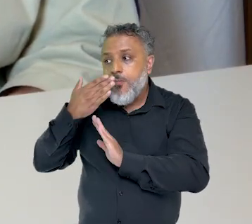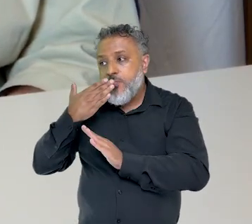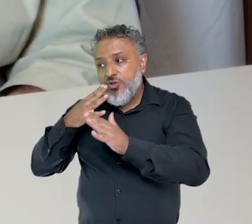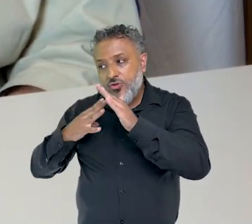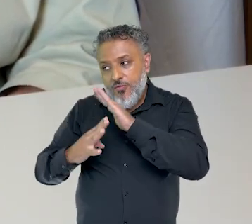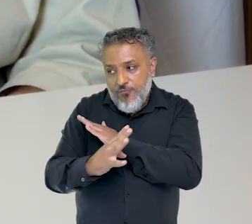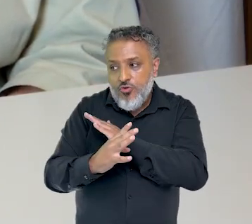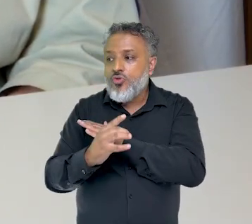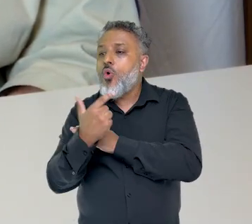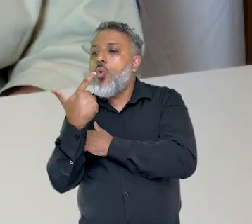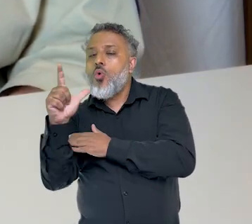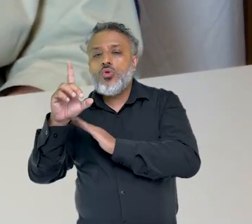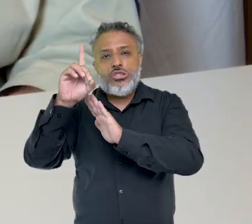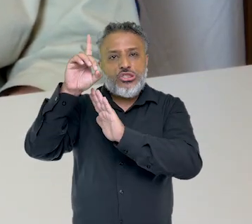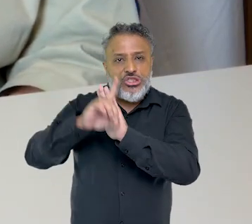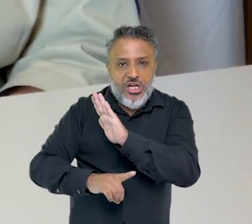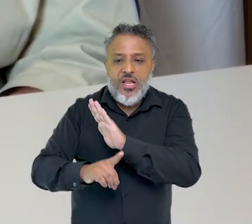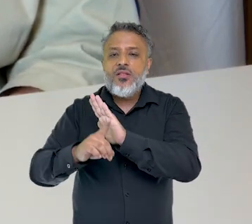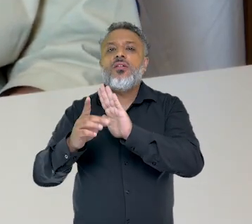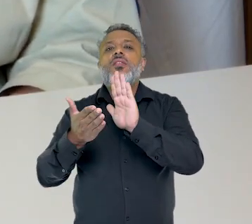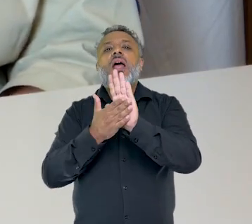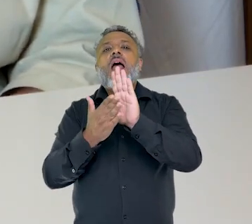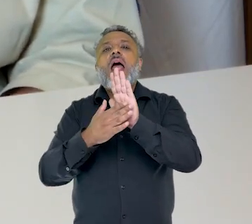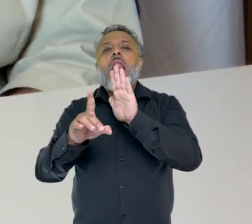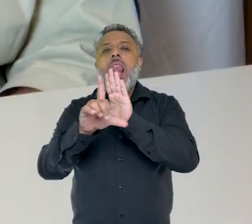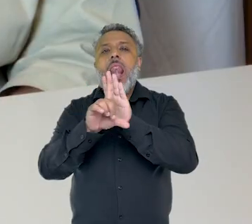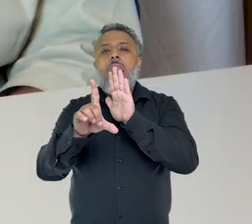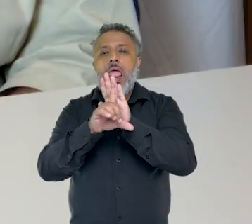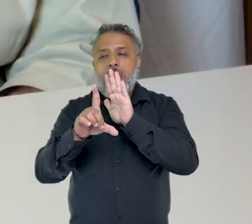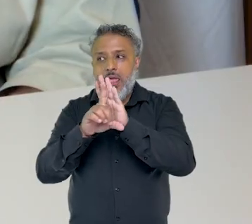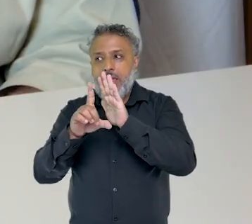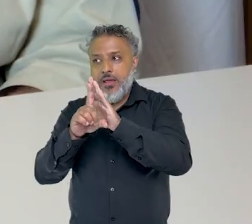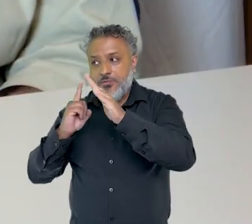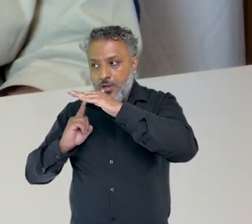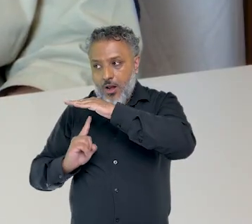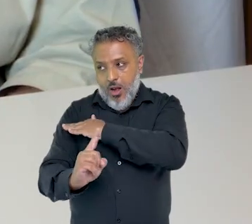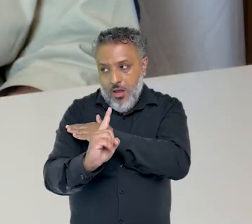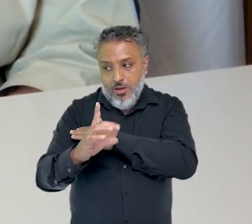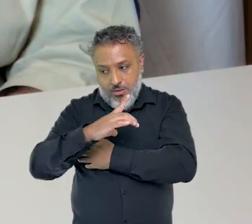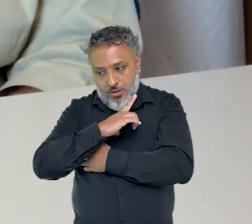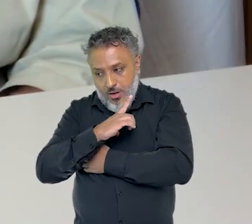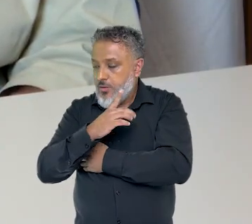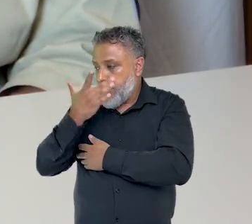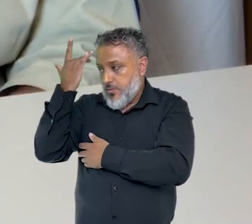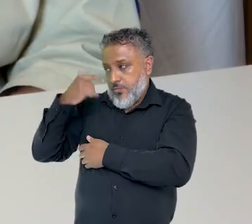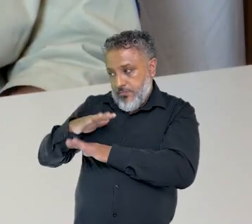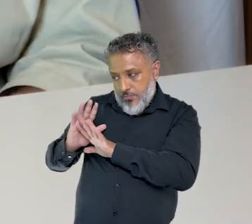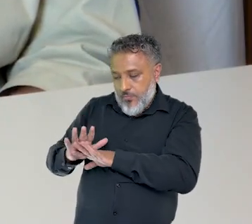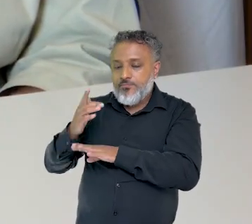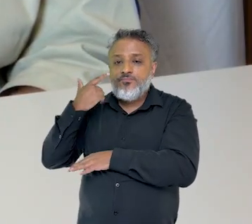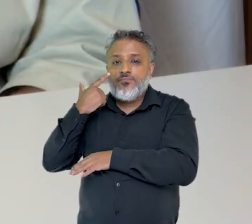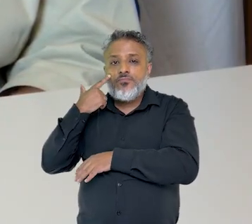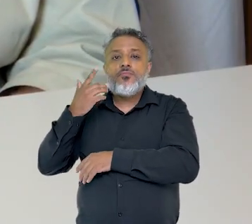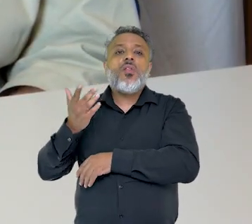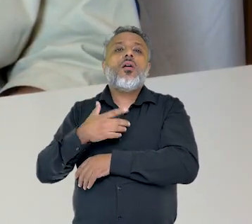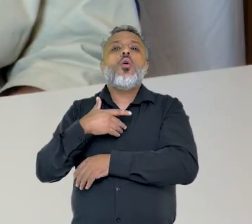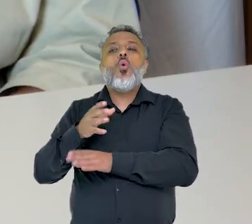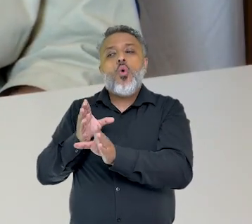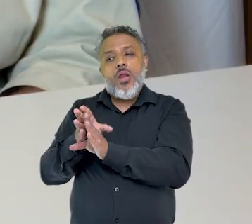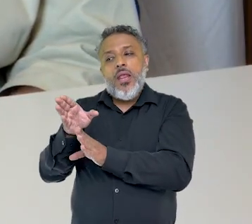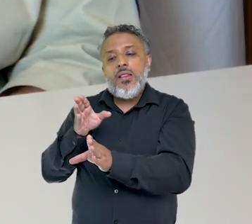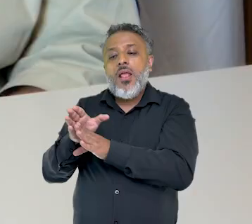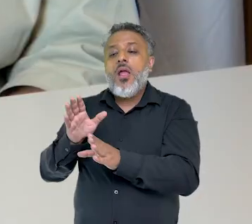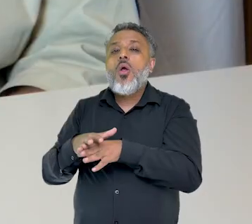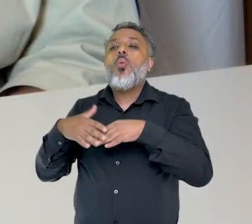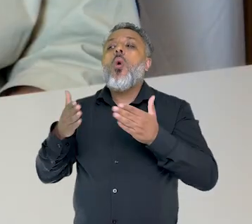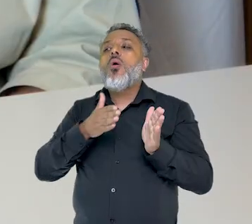sobre outros direitos que existem no marco da legislação migratória, caso não seja uma pessoa refugiada, e a partir disso orientá-la sobre qual é o